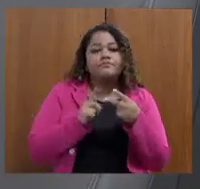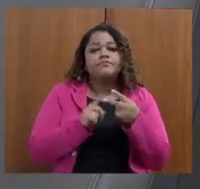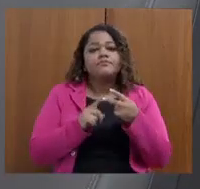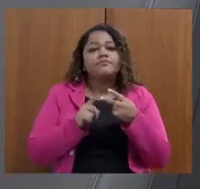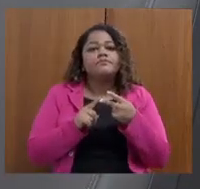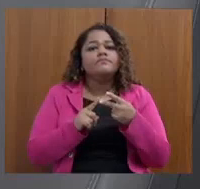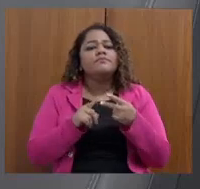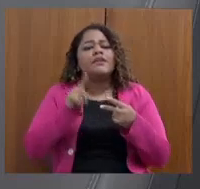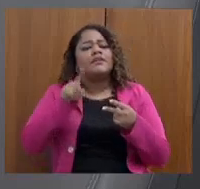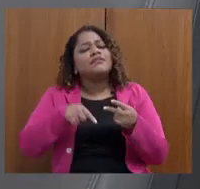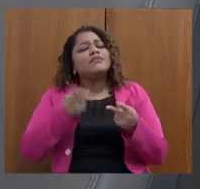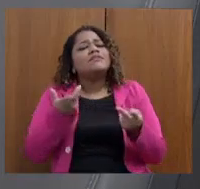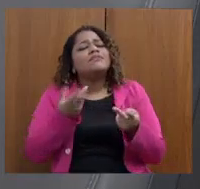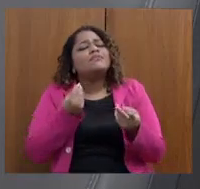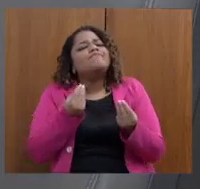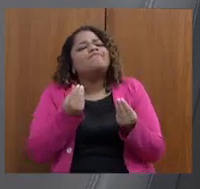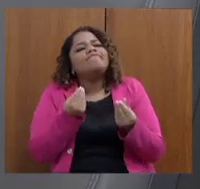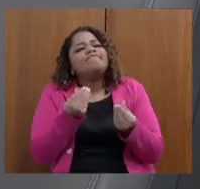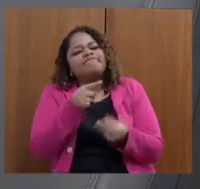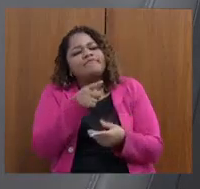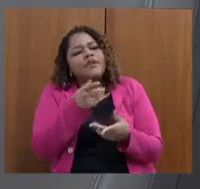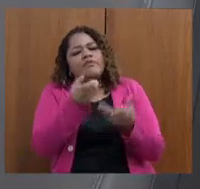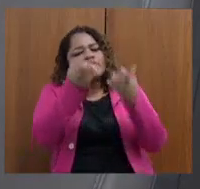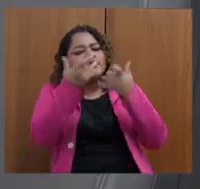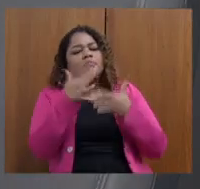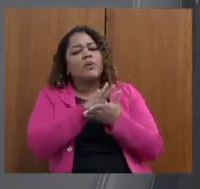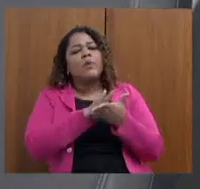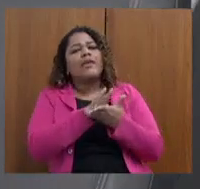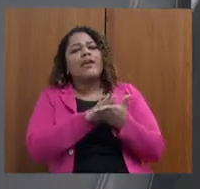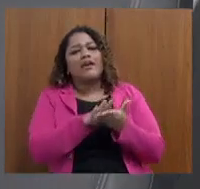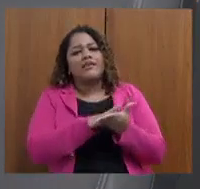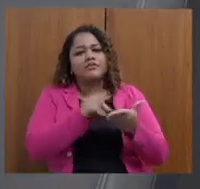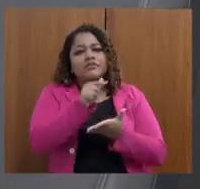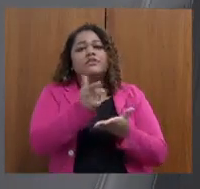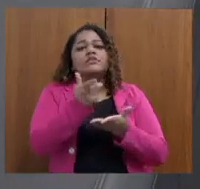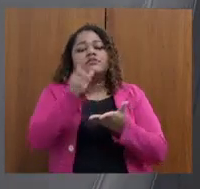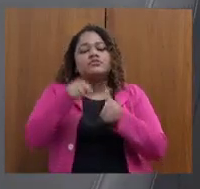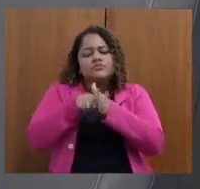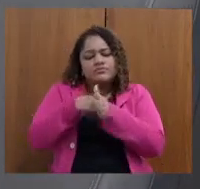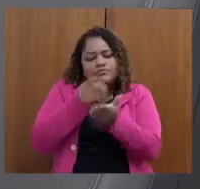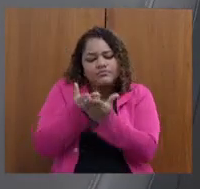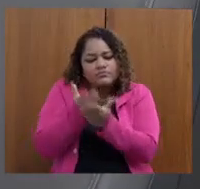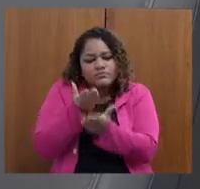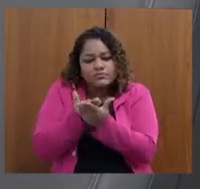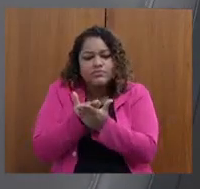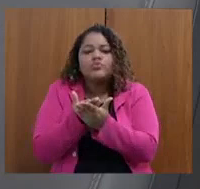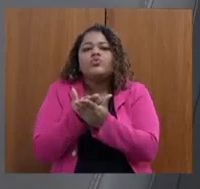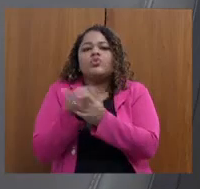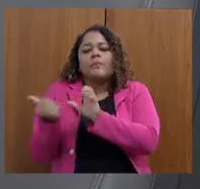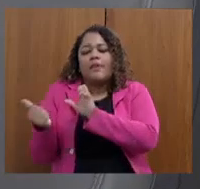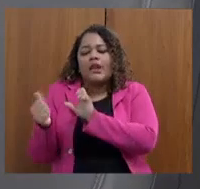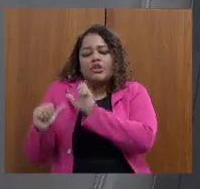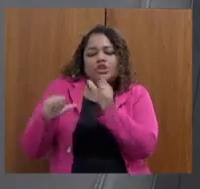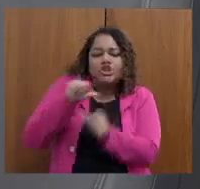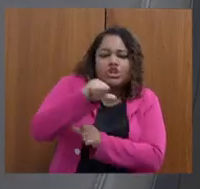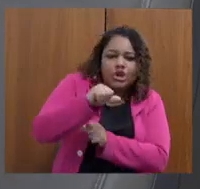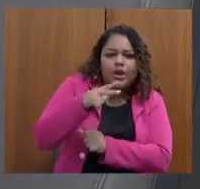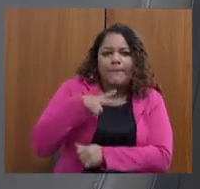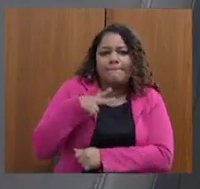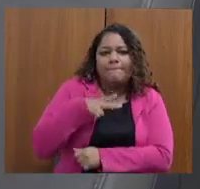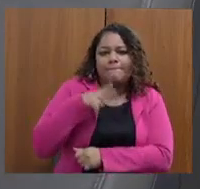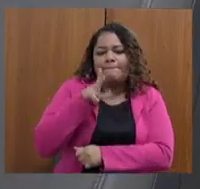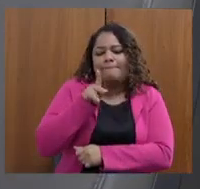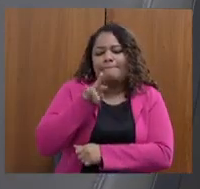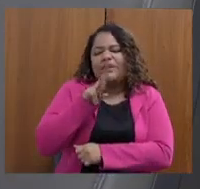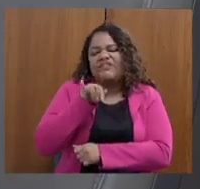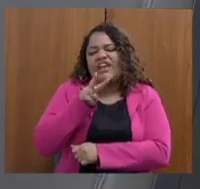senti falta de te ouvir falar um pouquinho sobre como que estão os estudos para as privatizações em Minas a gente sabe que é uma pasta uma área